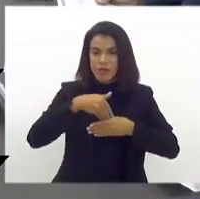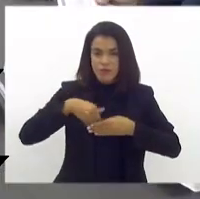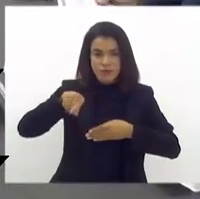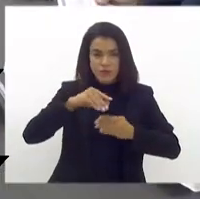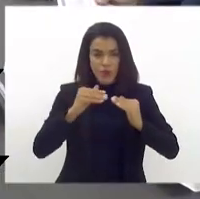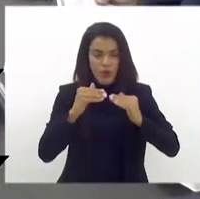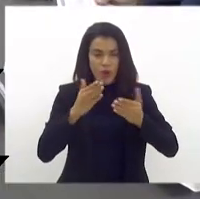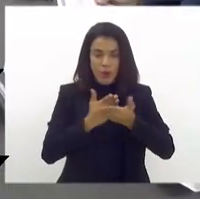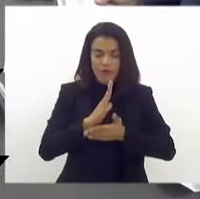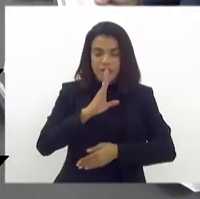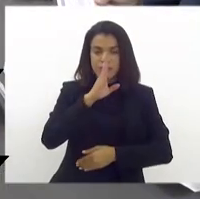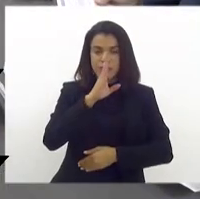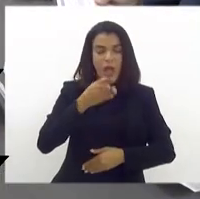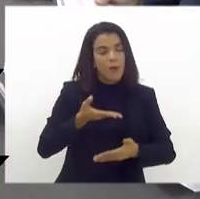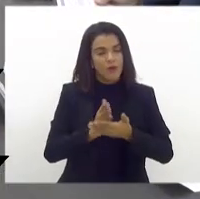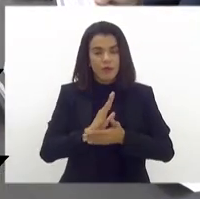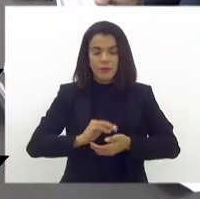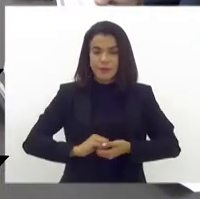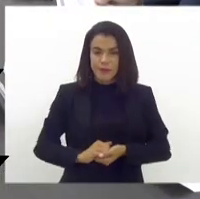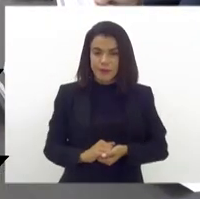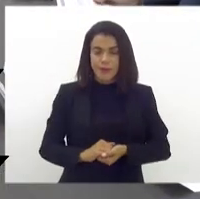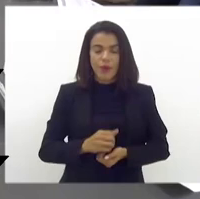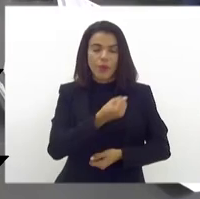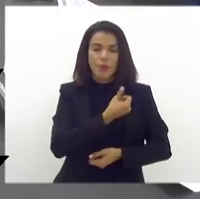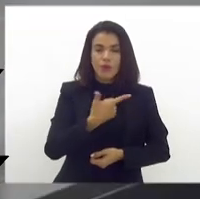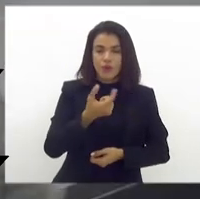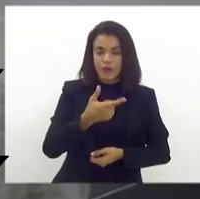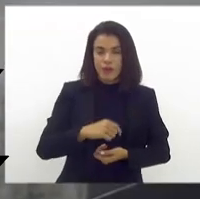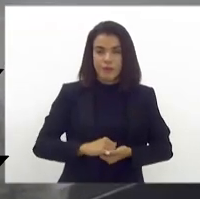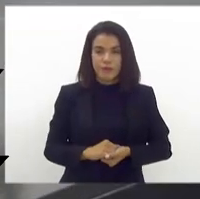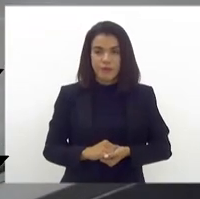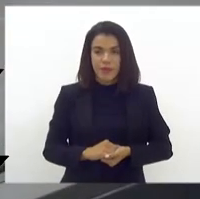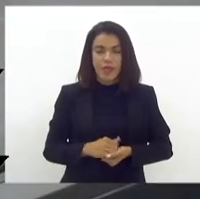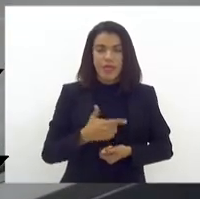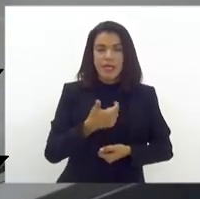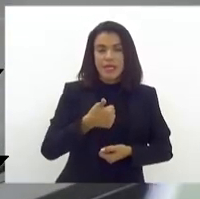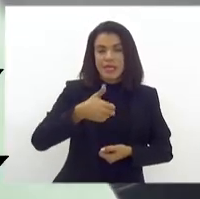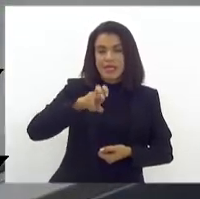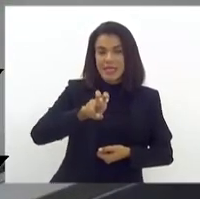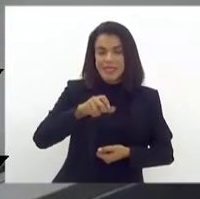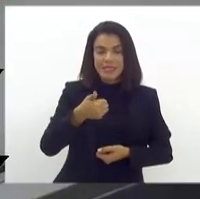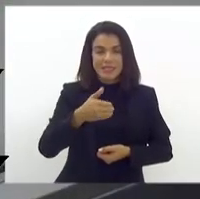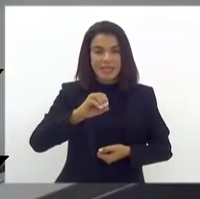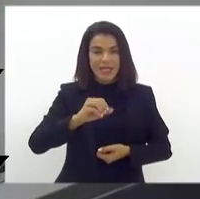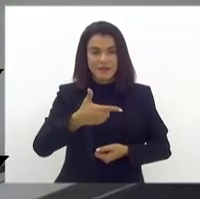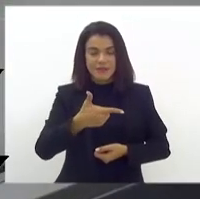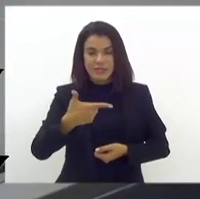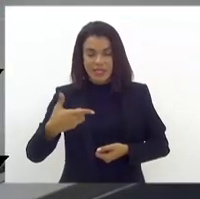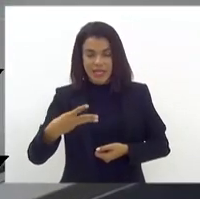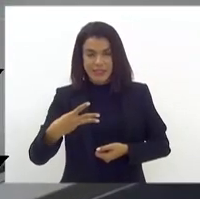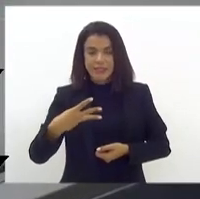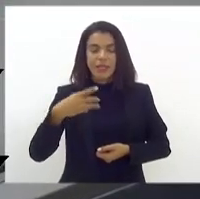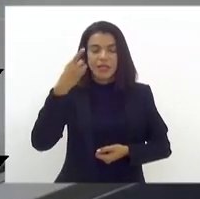que aprovam, permaneçam como estão, aprovado. Vite da pauta. É o PL 1510 de 23, de autoria do deputado